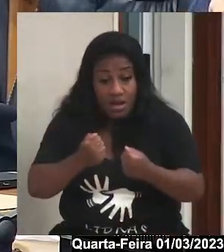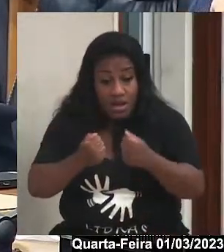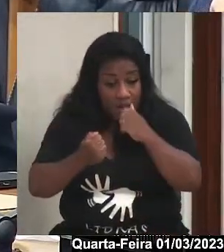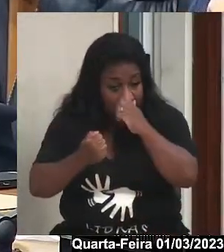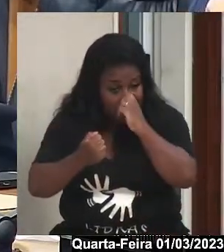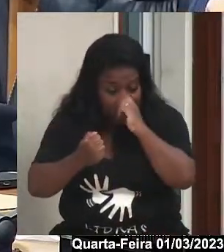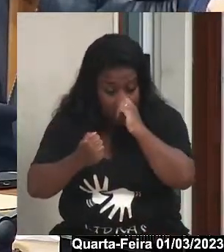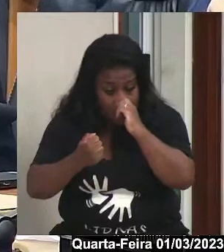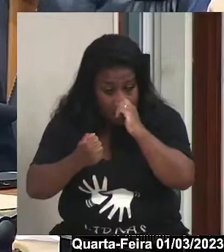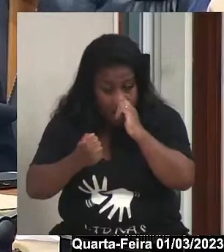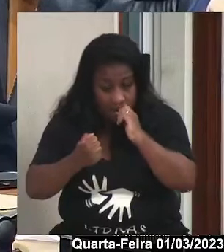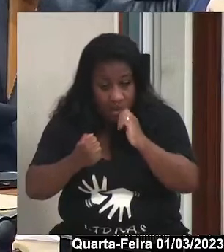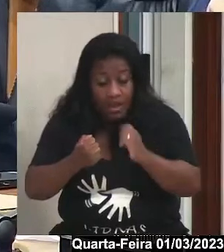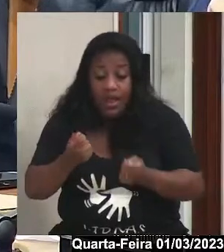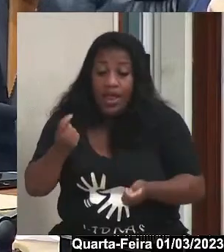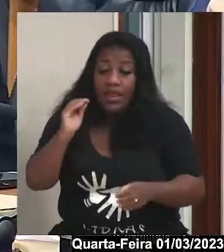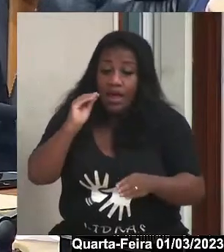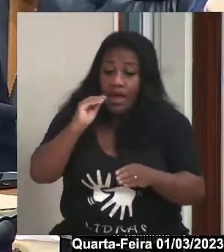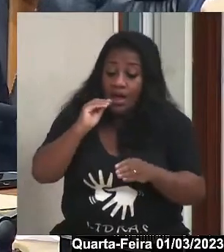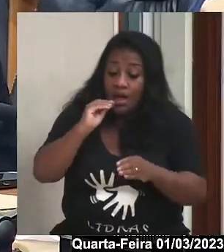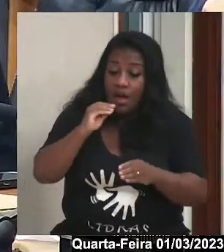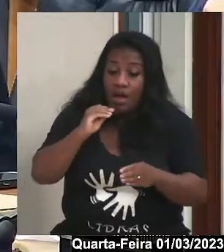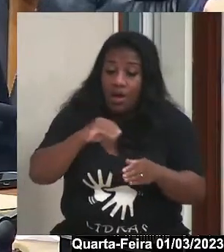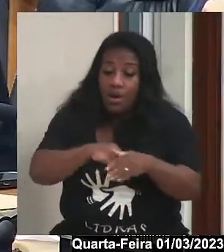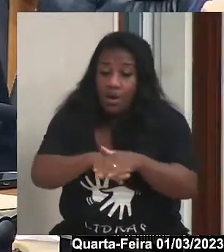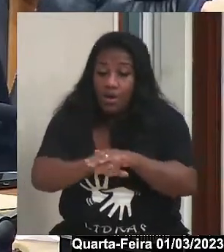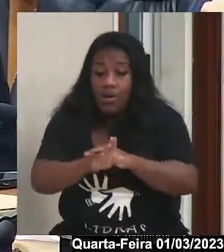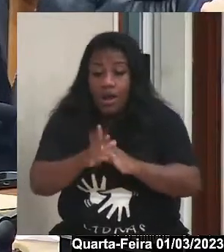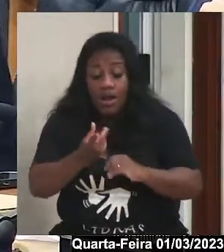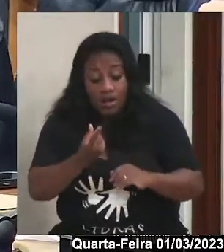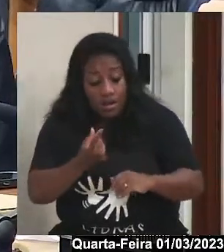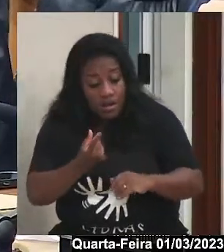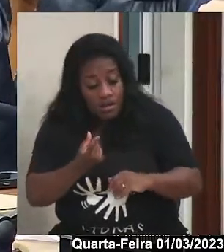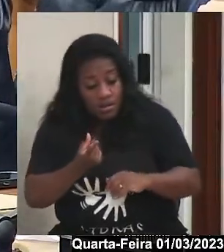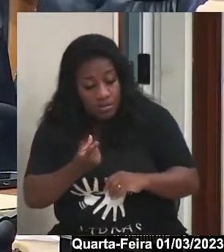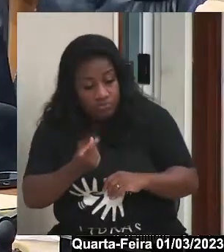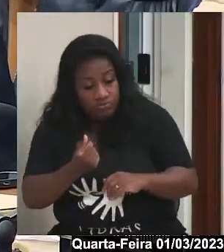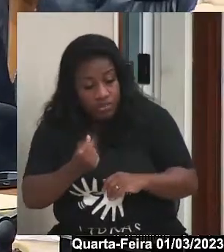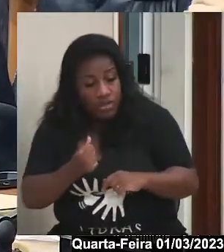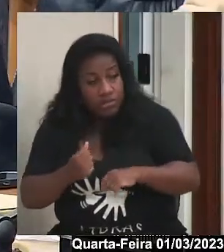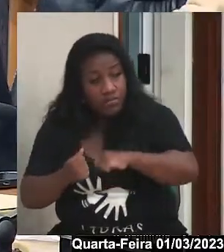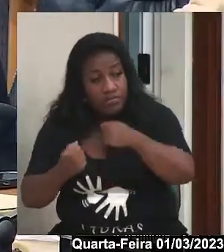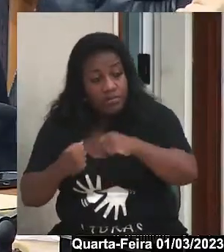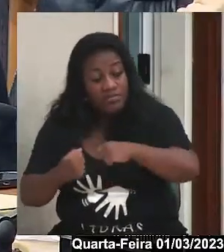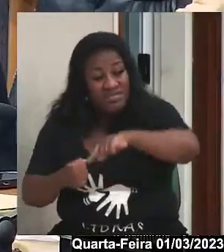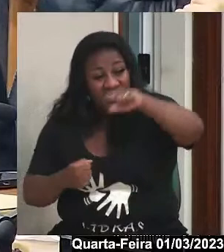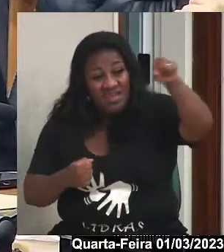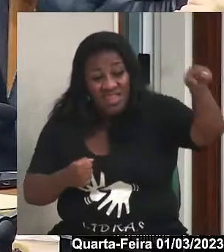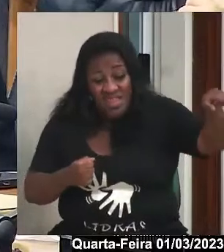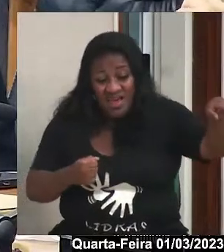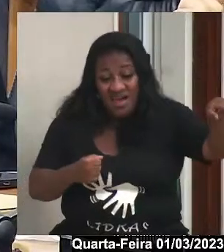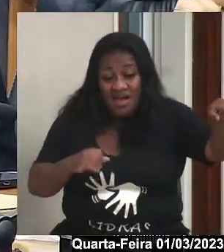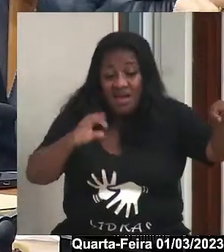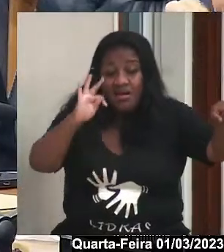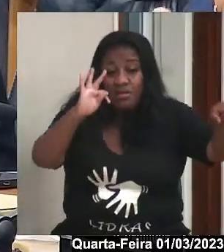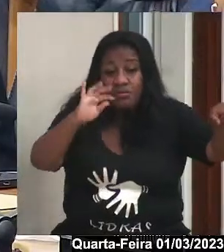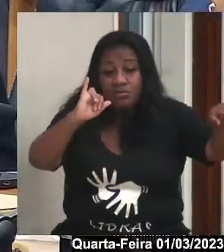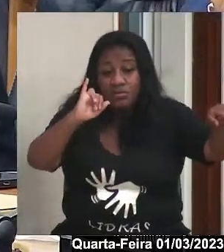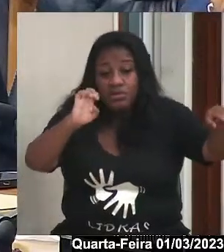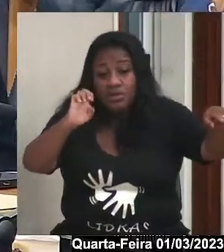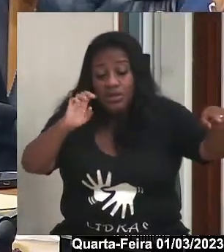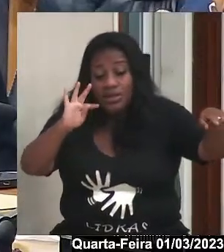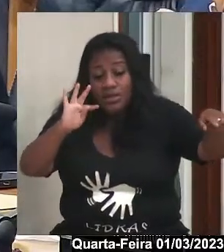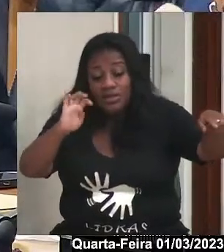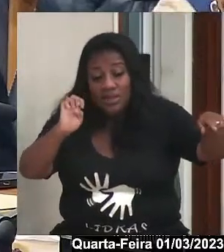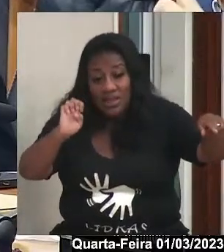o dinheiro que ela junta para poder fazer uma viagem, tem que pegar o ônibus na rodoviária lá do Tietê. E aí muitas vezes ela